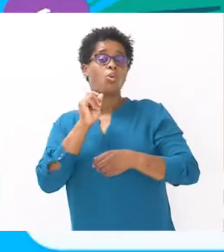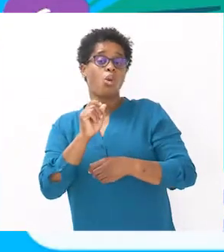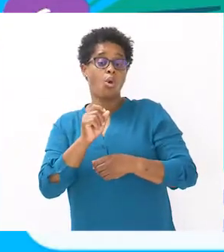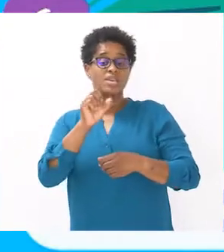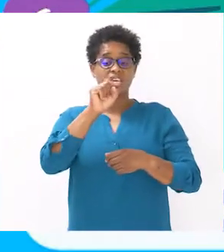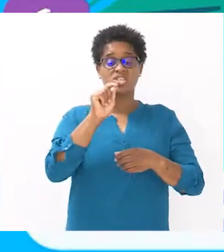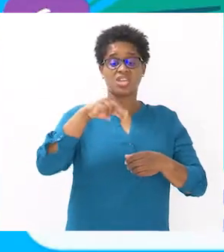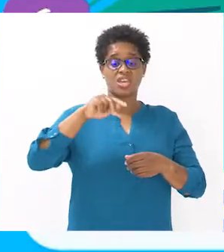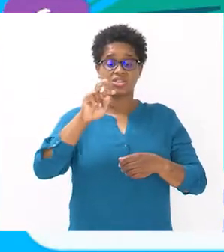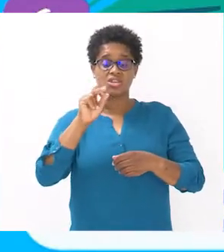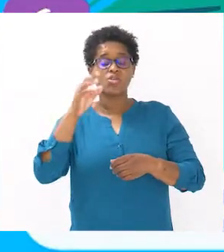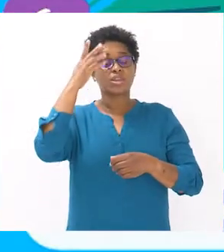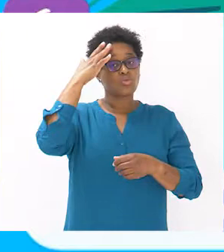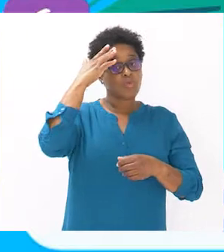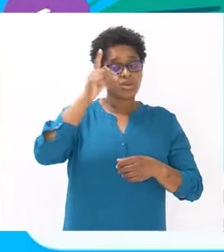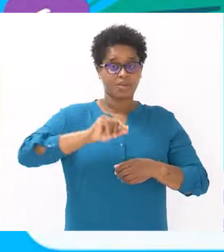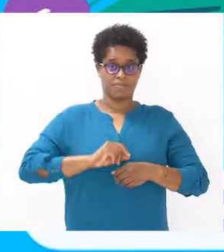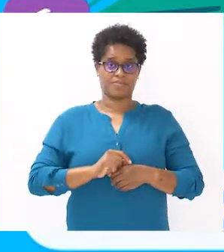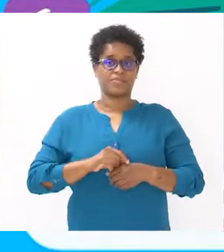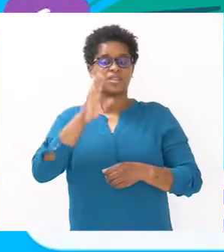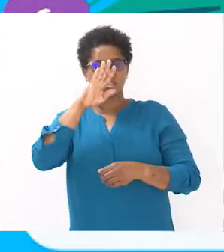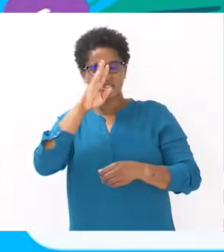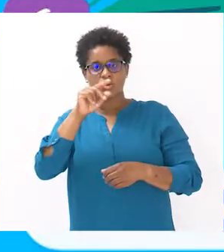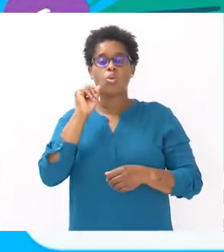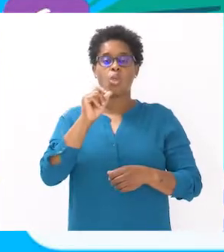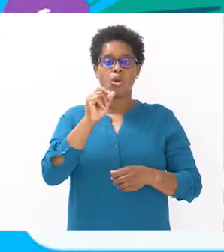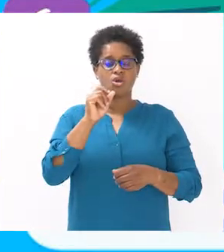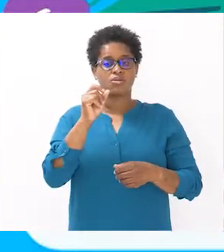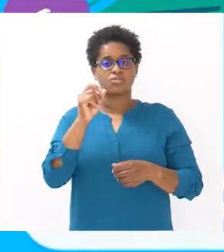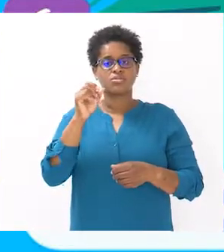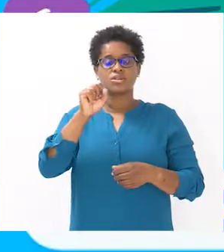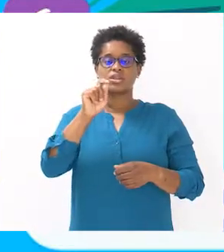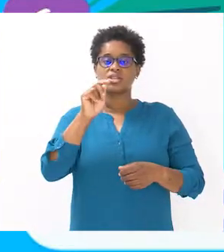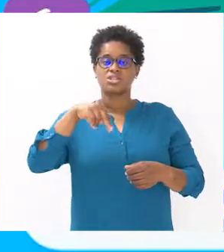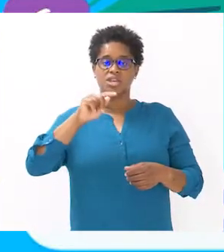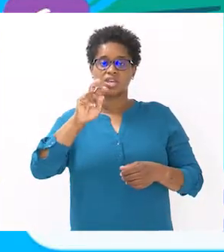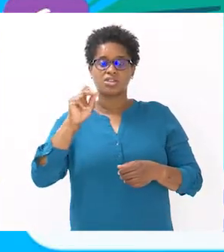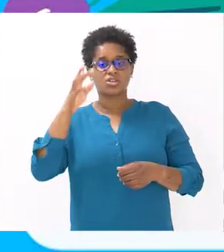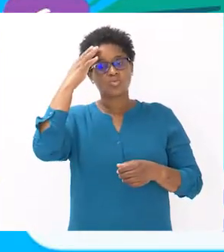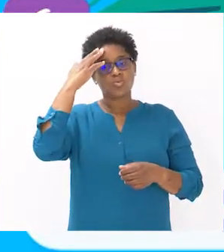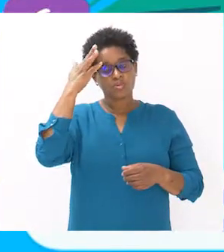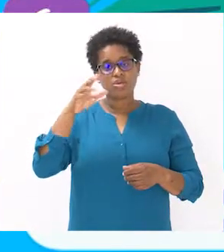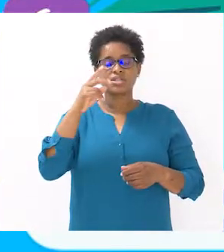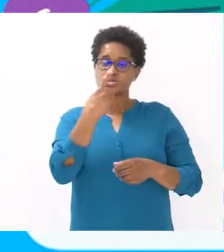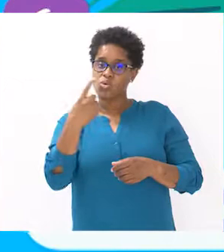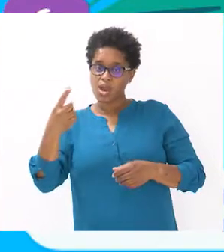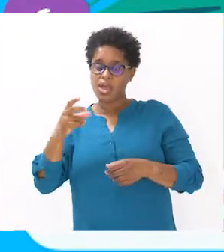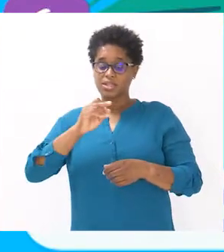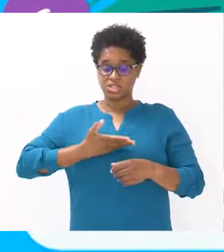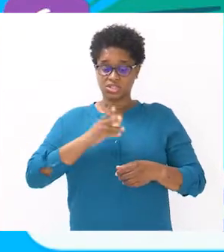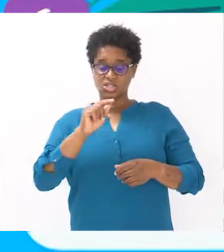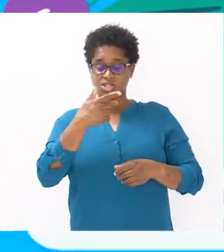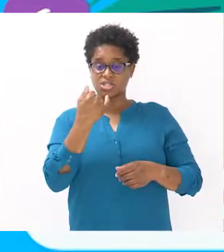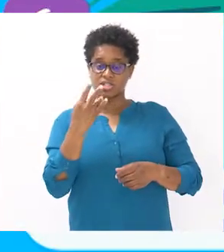género e número. Significa que se o nome for género masculino e número singular, o adjetivo será